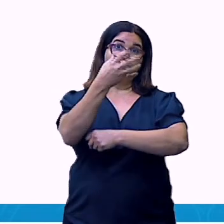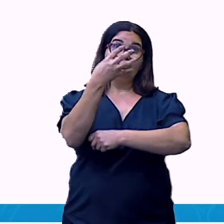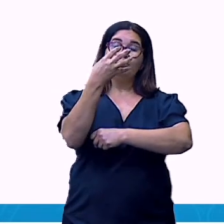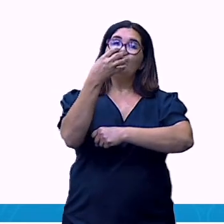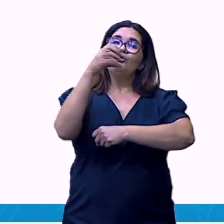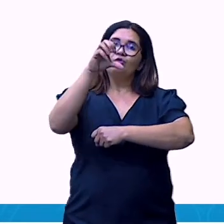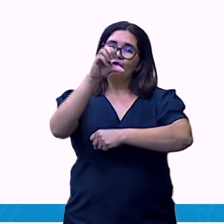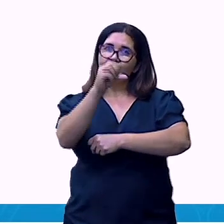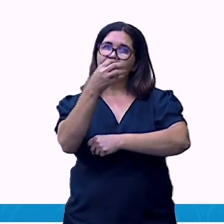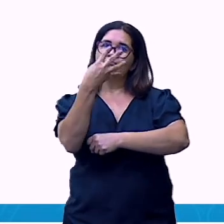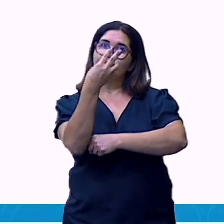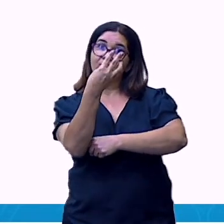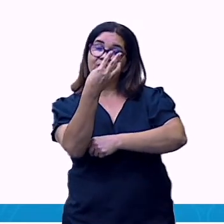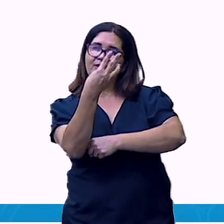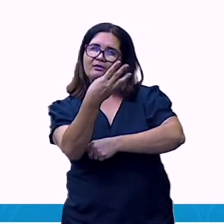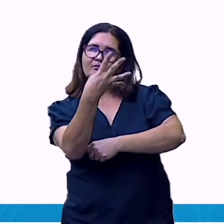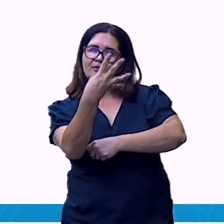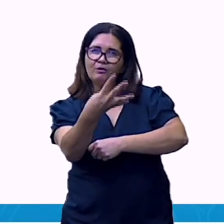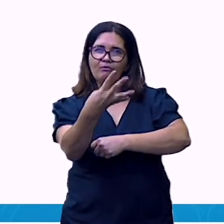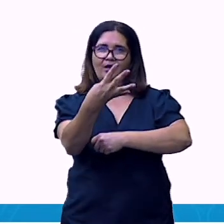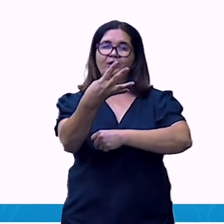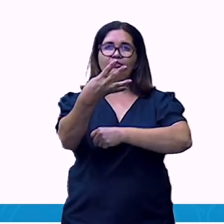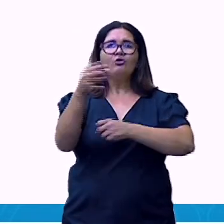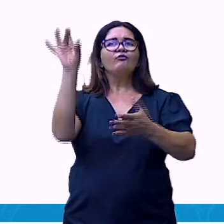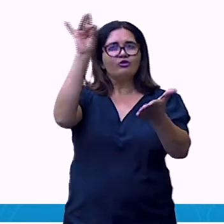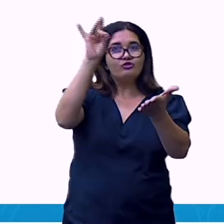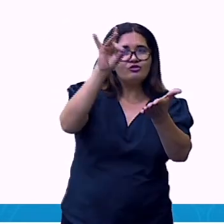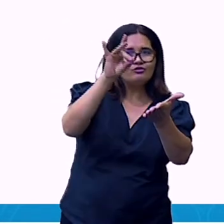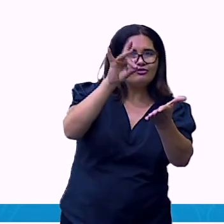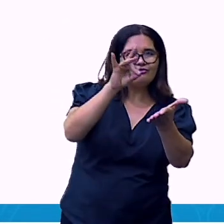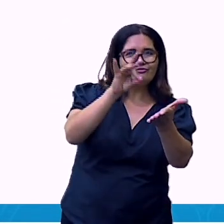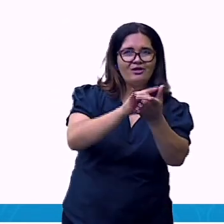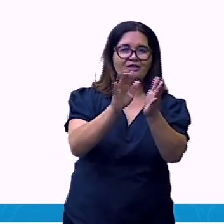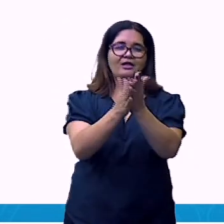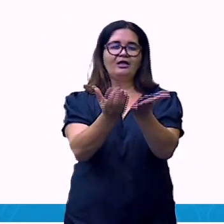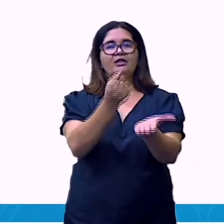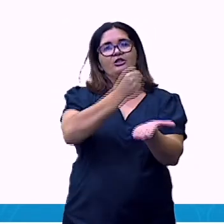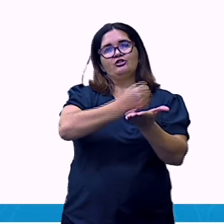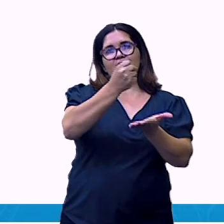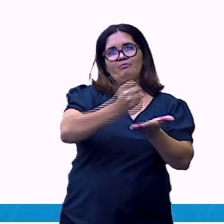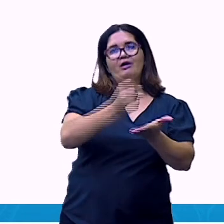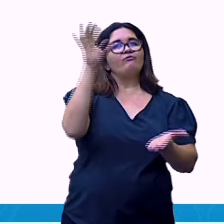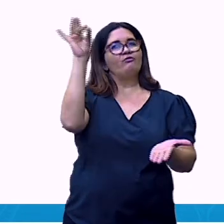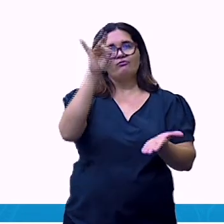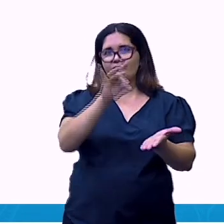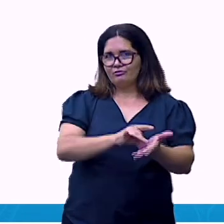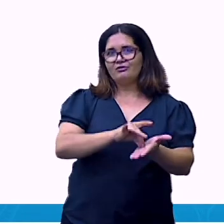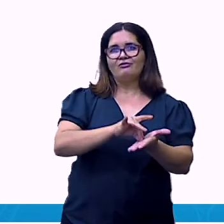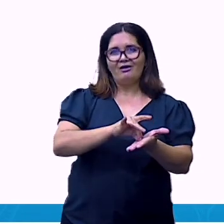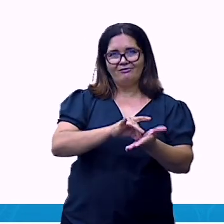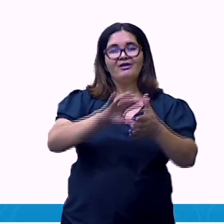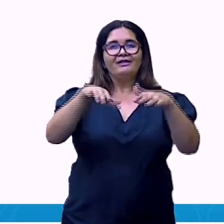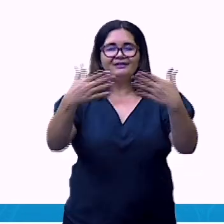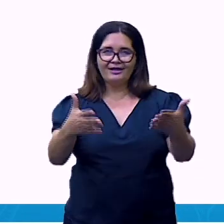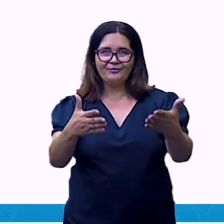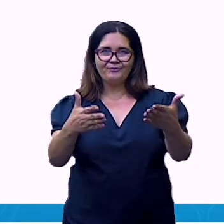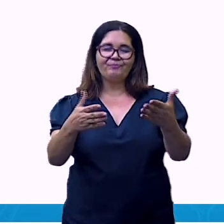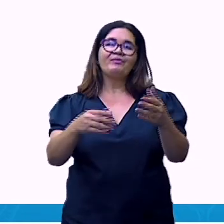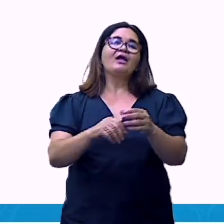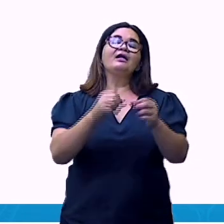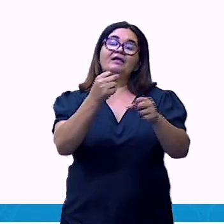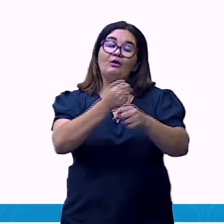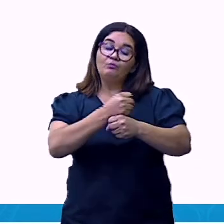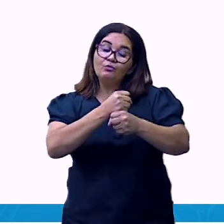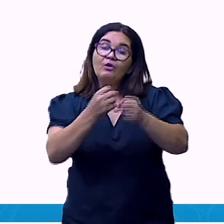que conhecemos hoje. Então é correto dizer que foi criado em 1934 a carteira